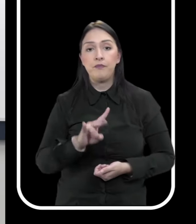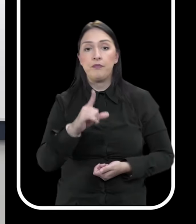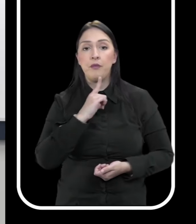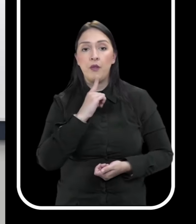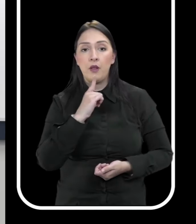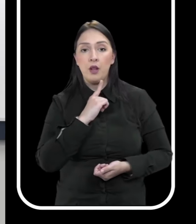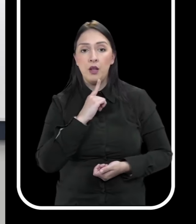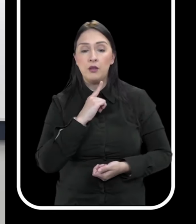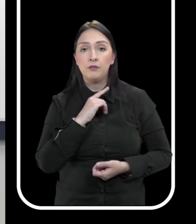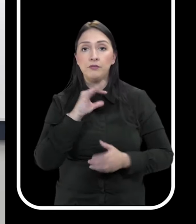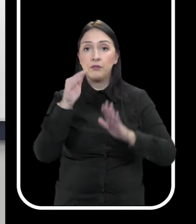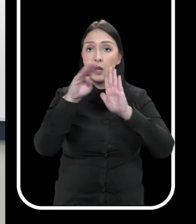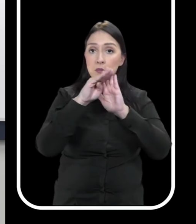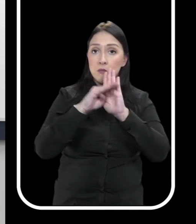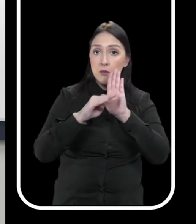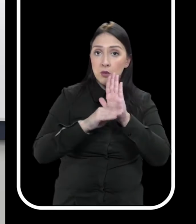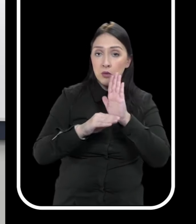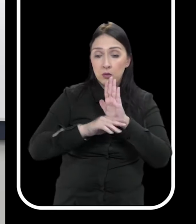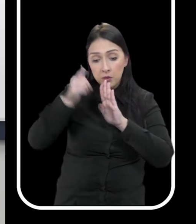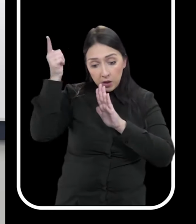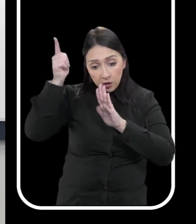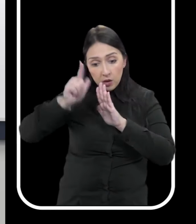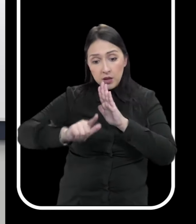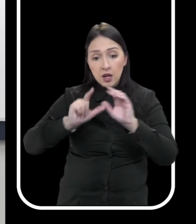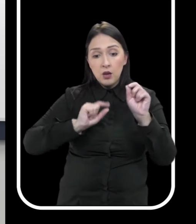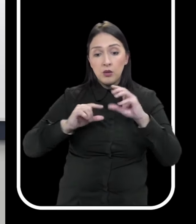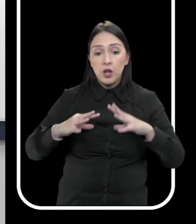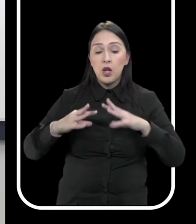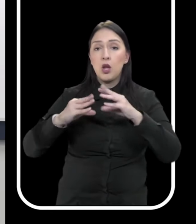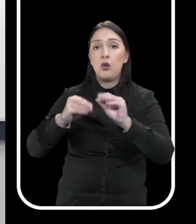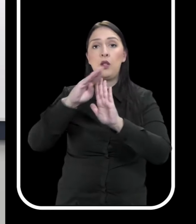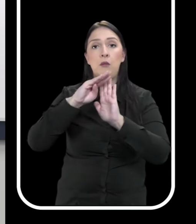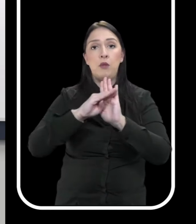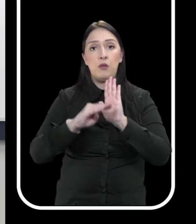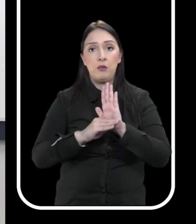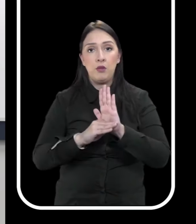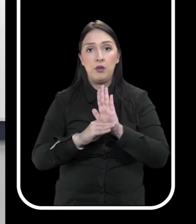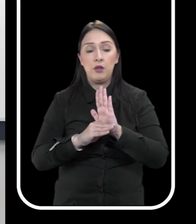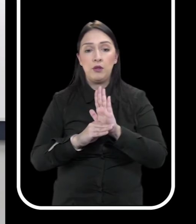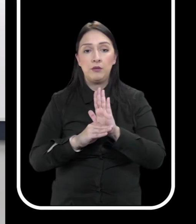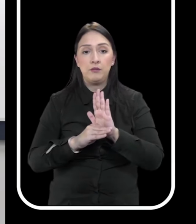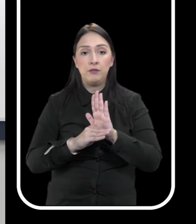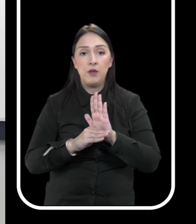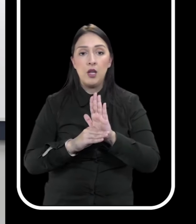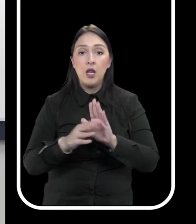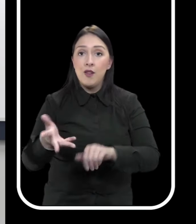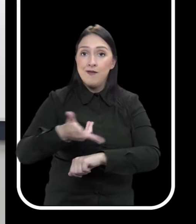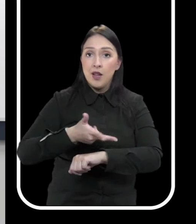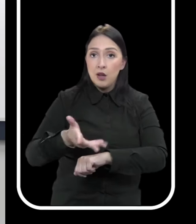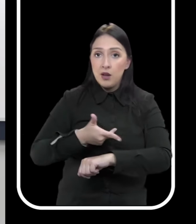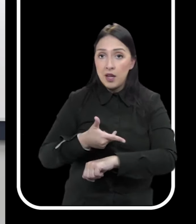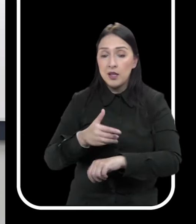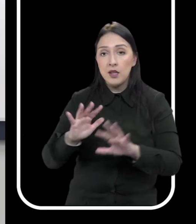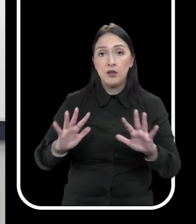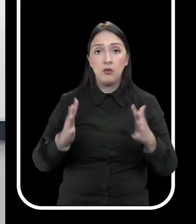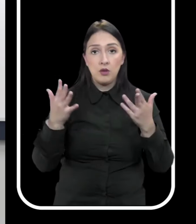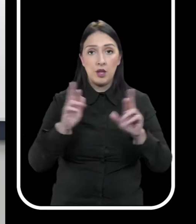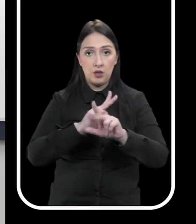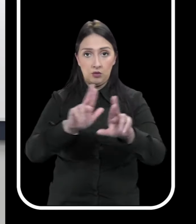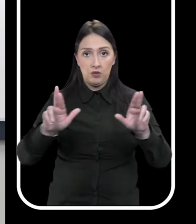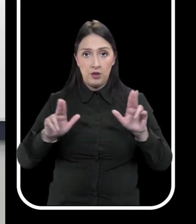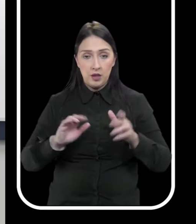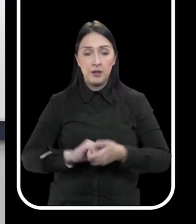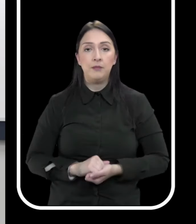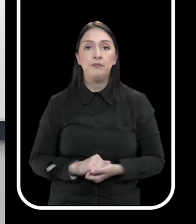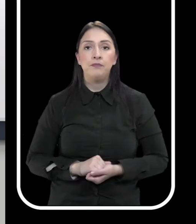você vai fazer a programação, você consegue fazer com ele toda a programação de tempos e de velocidades e de